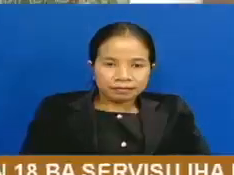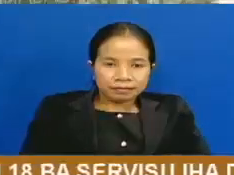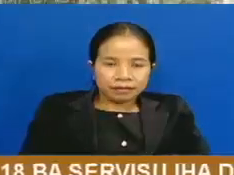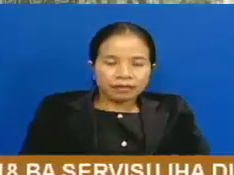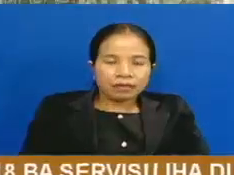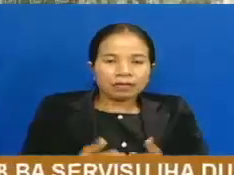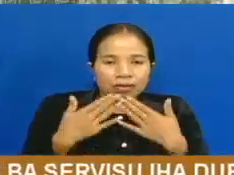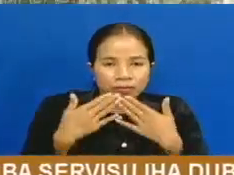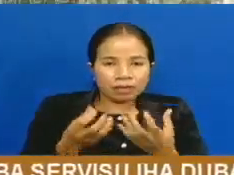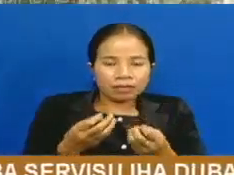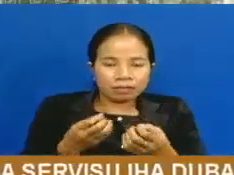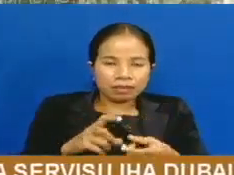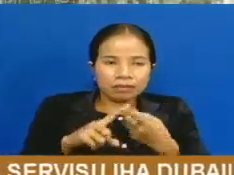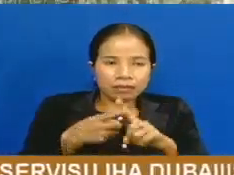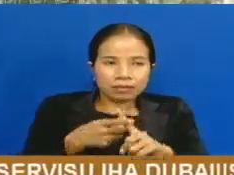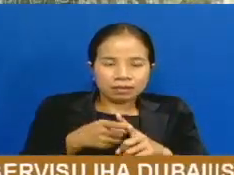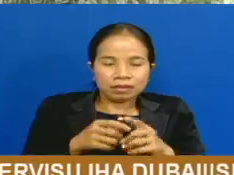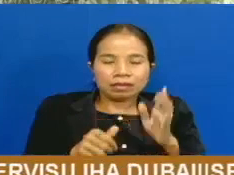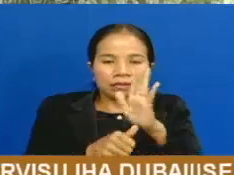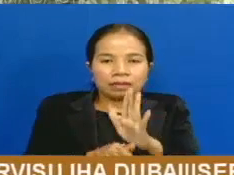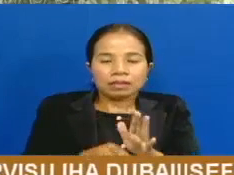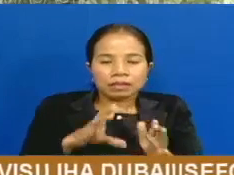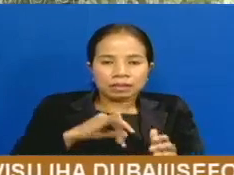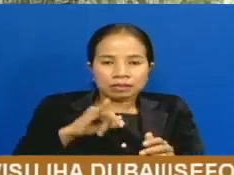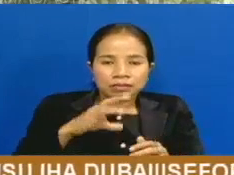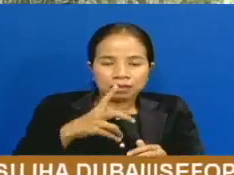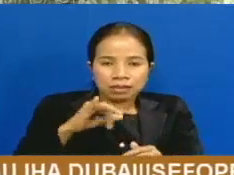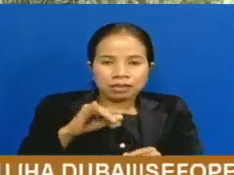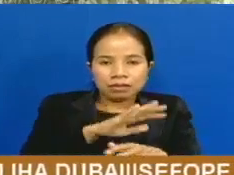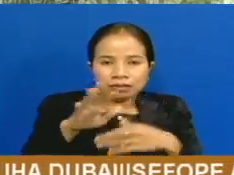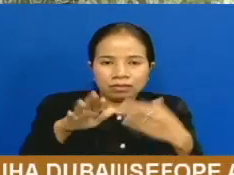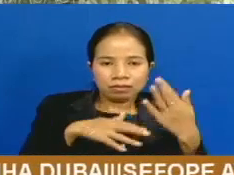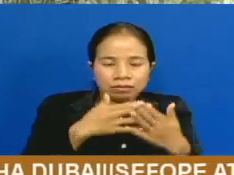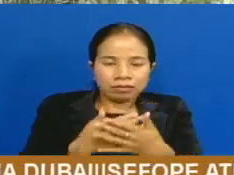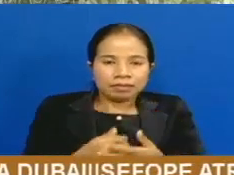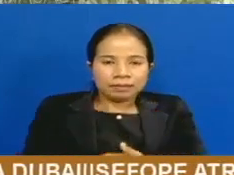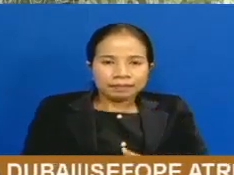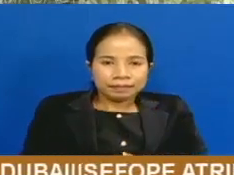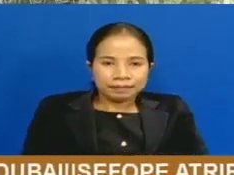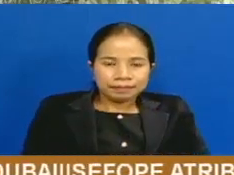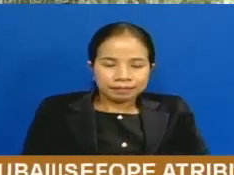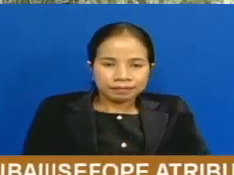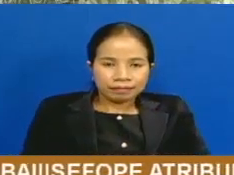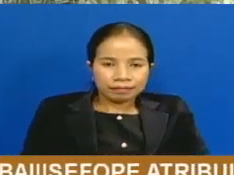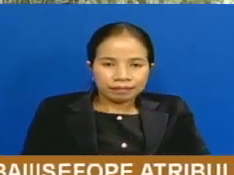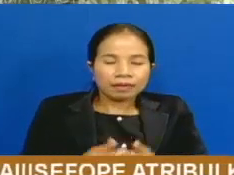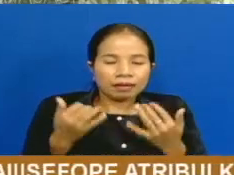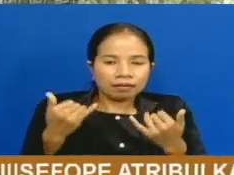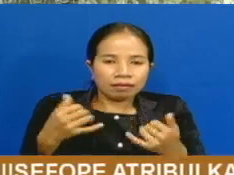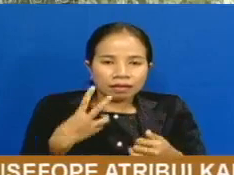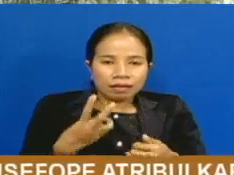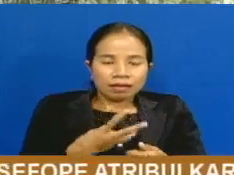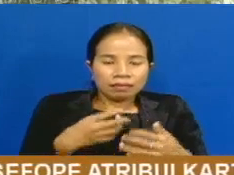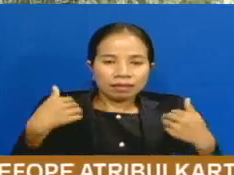Obrigada bara pabelo um apresentador a Instituto Central Caicoli Dili. Telespectadores rádio no televisão Timor-Leste, o Rasne